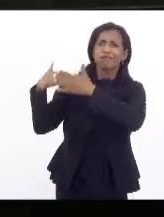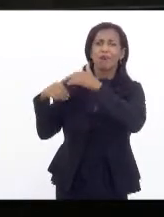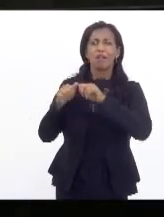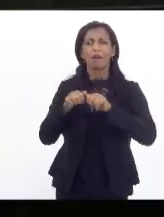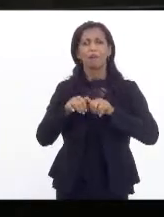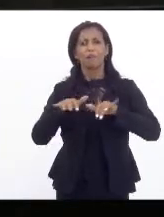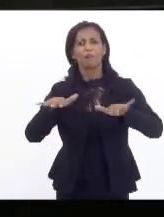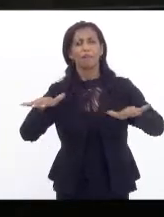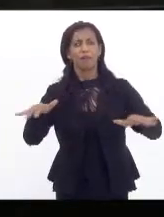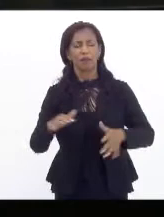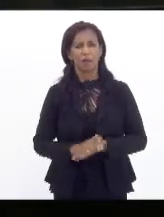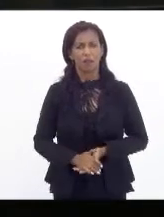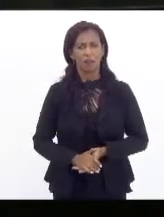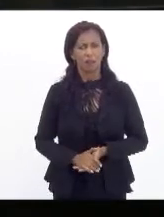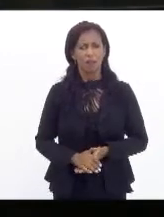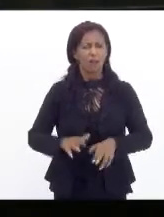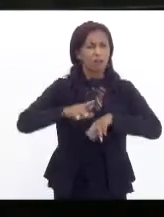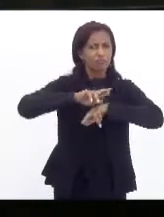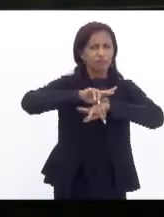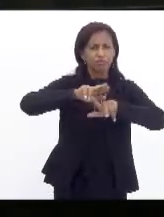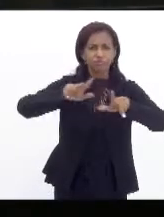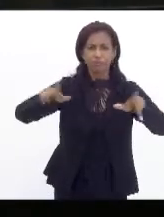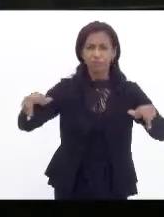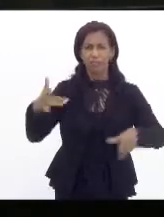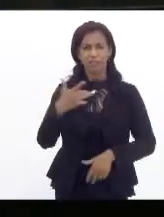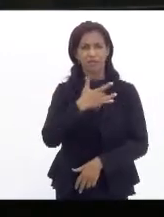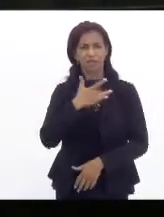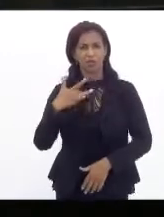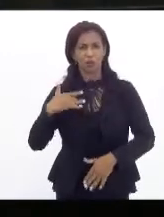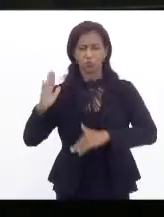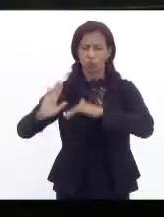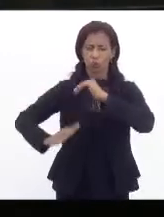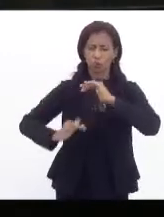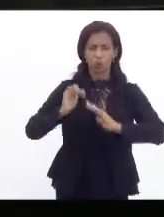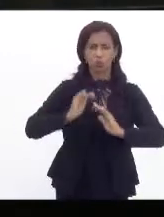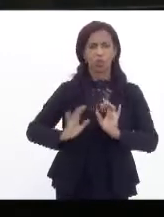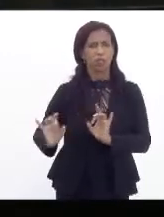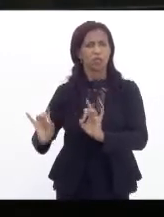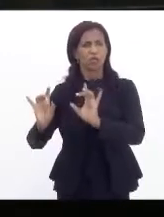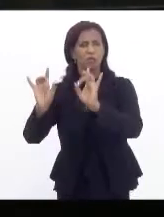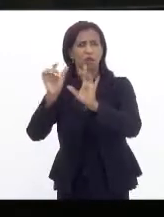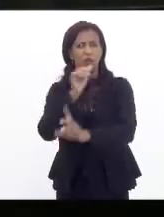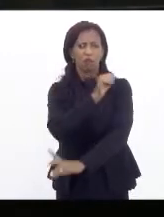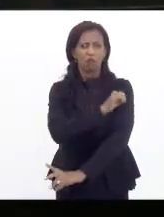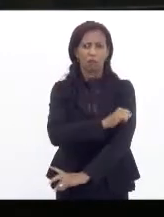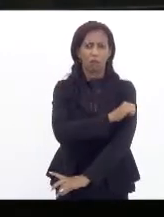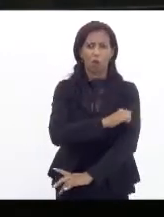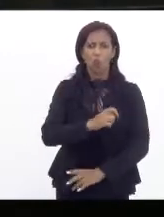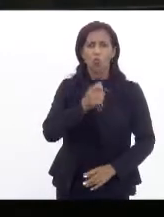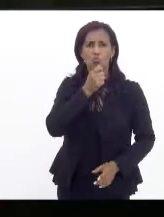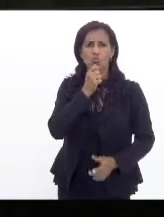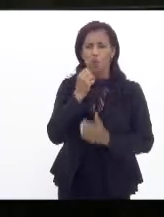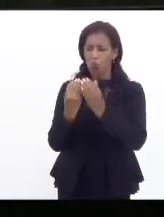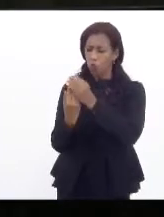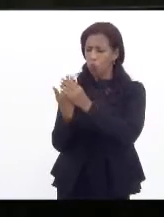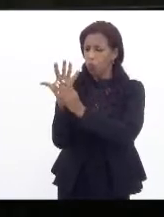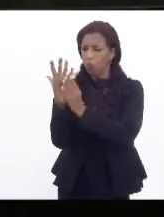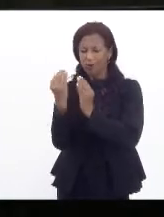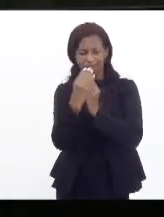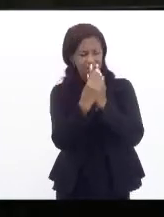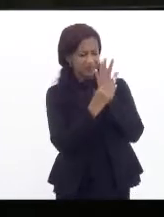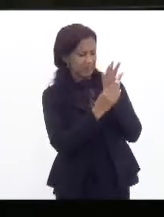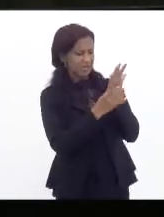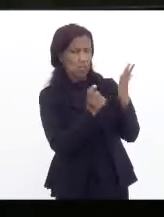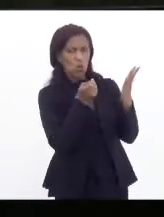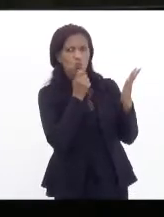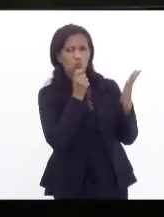pandemia. Vários profissionais de saúde, em especial da enfermagem, que não tinha luva, que não tinha